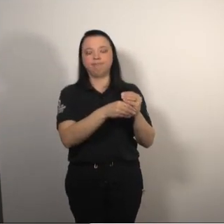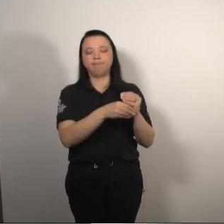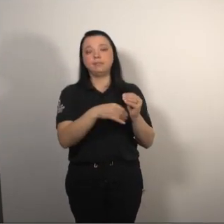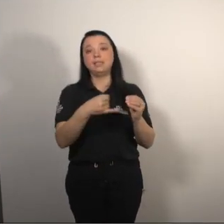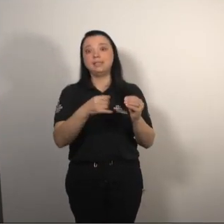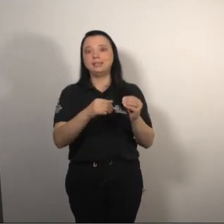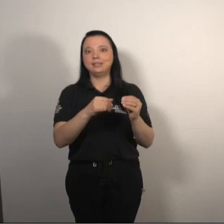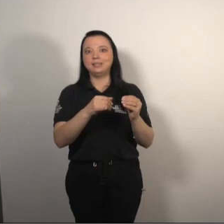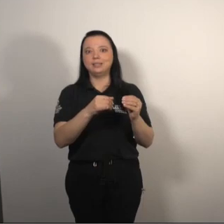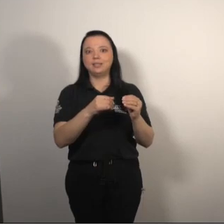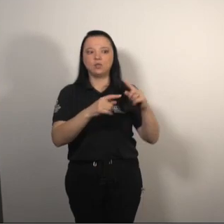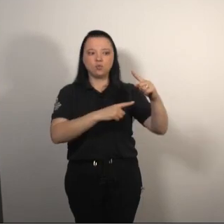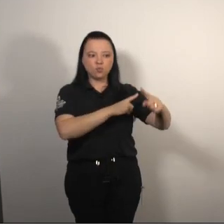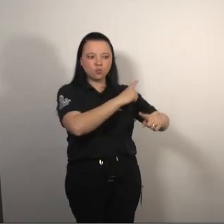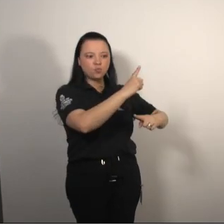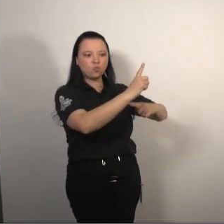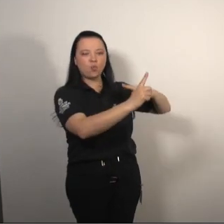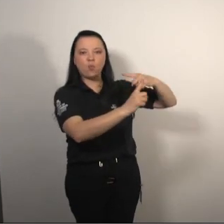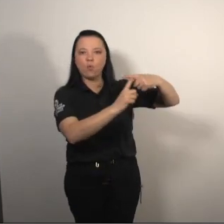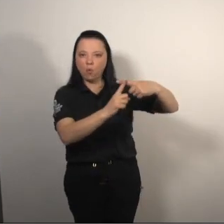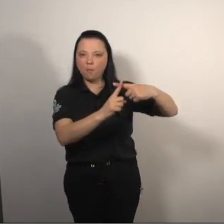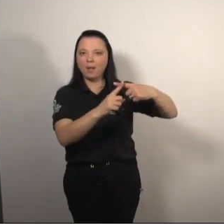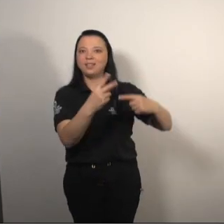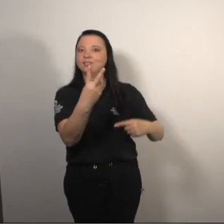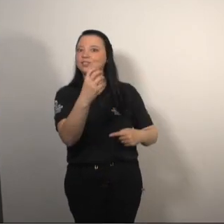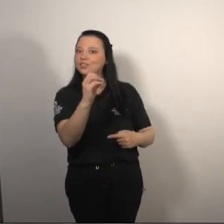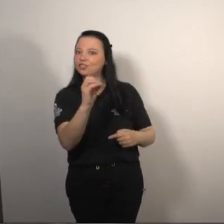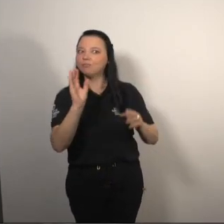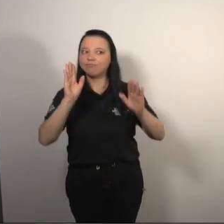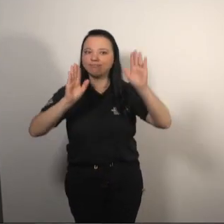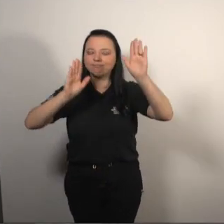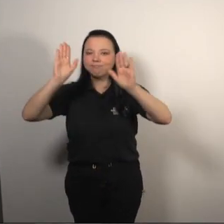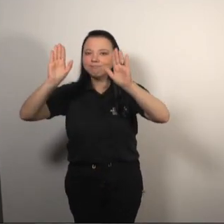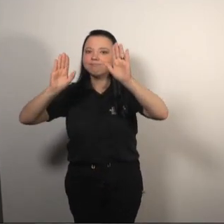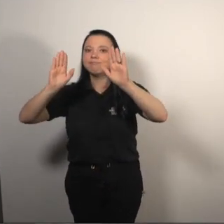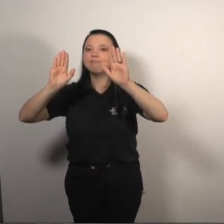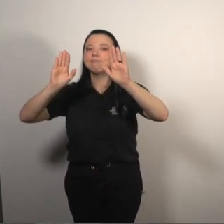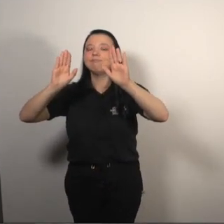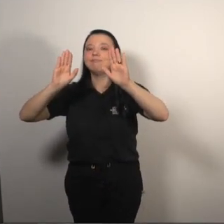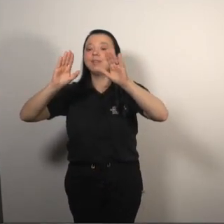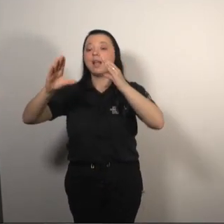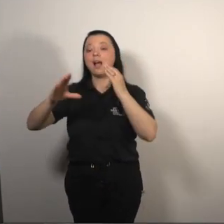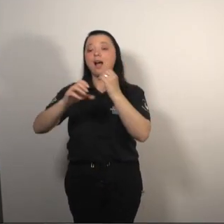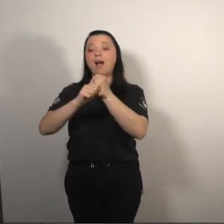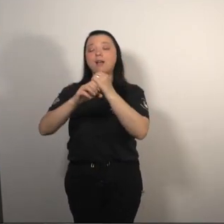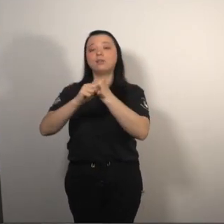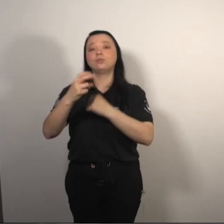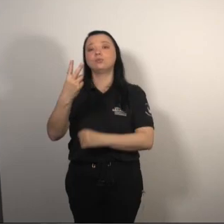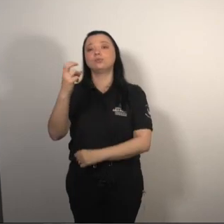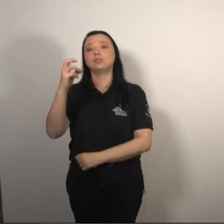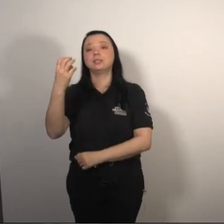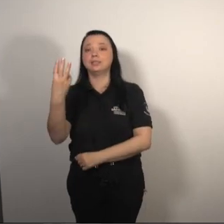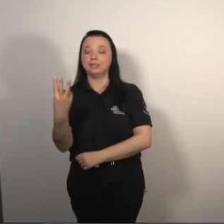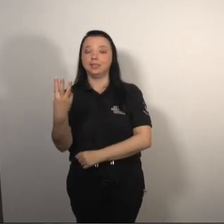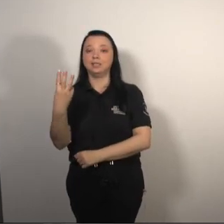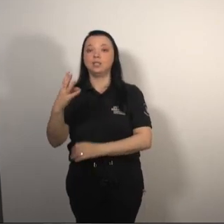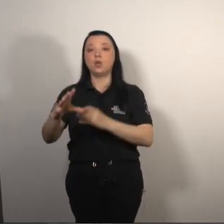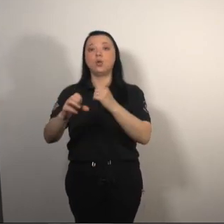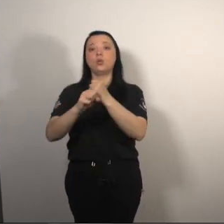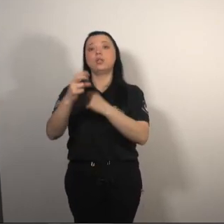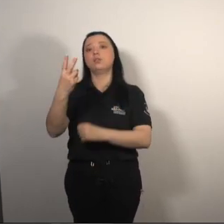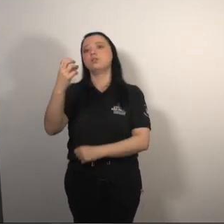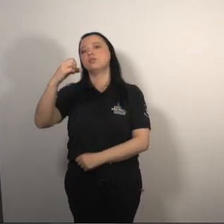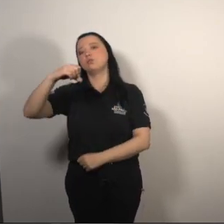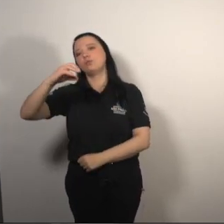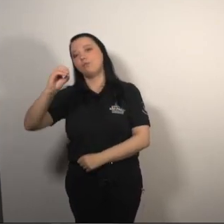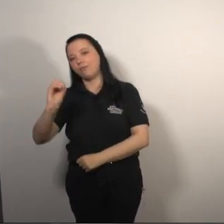gente somar tudo isso com mais 22 que estão em licitação, já dá 253, um total de